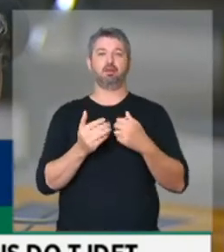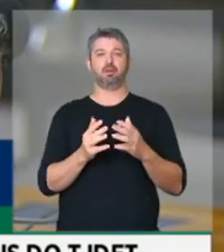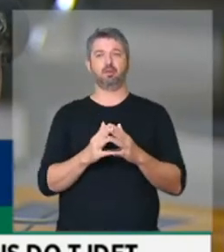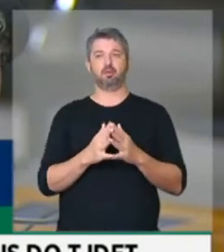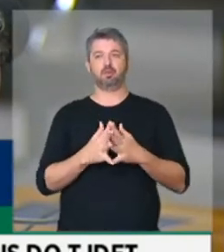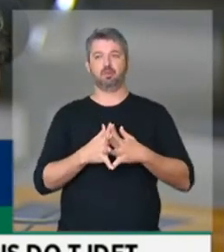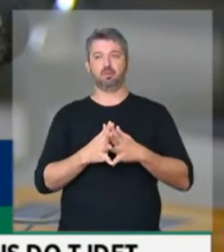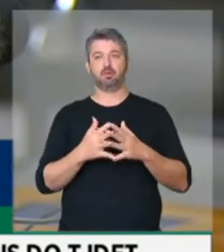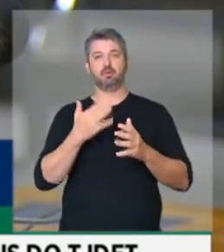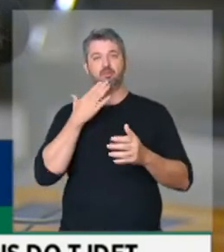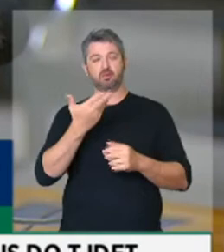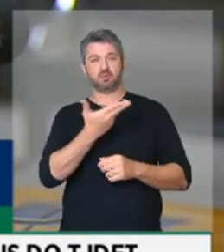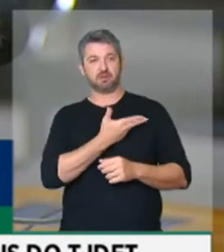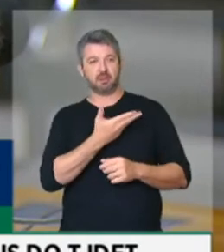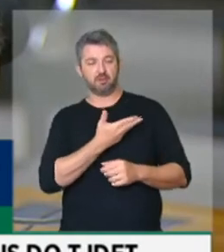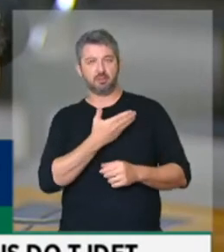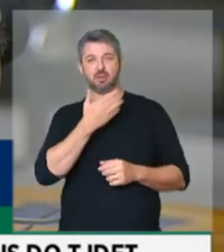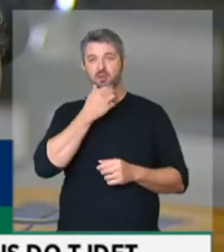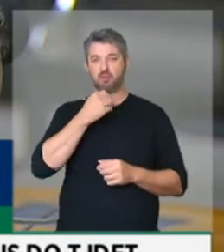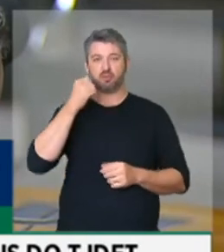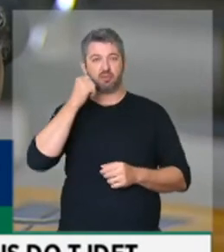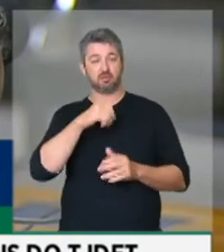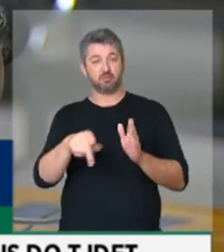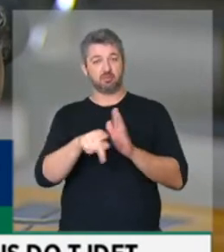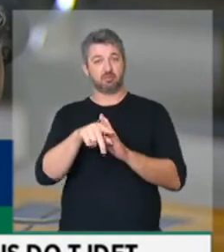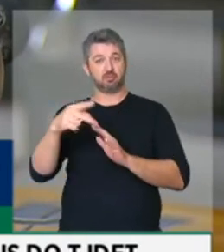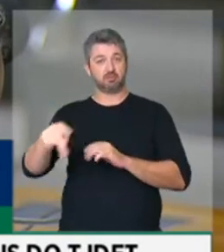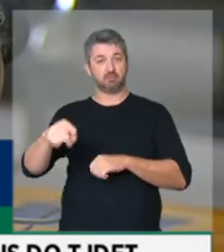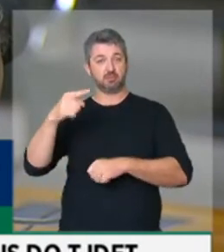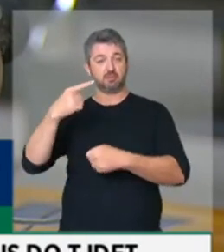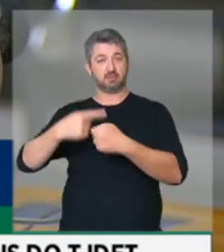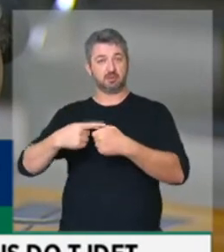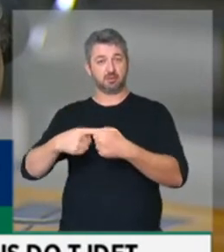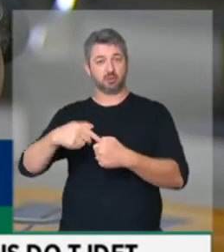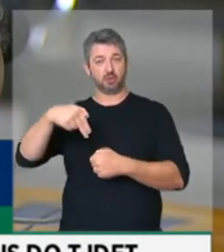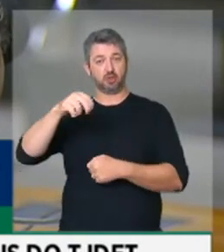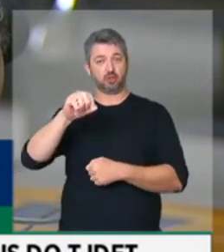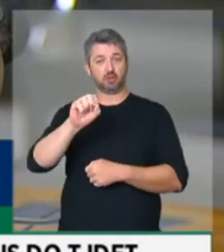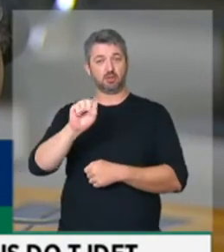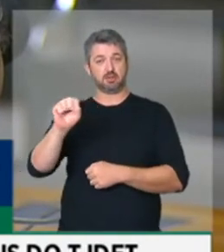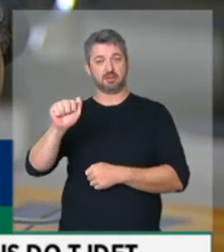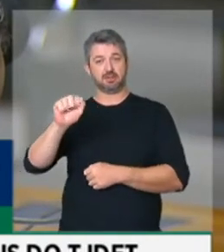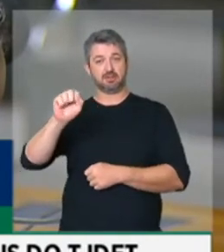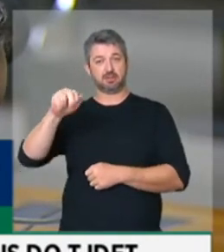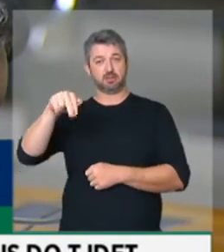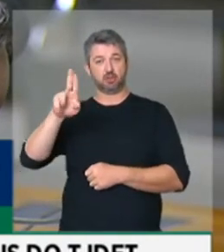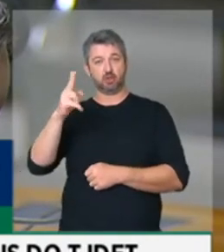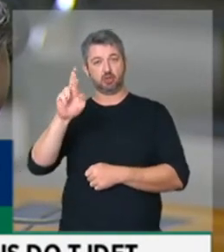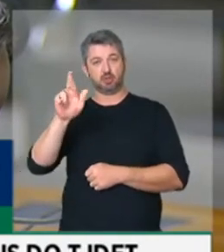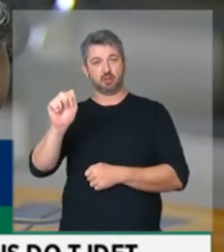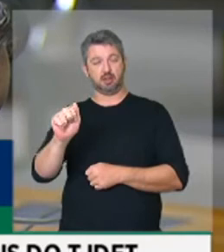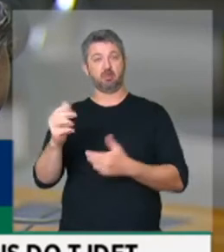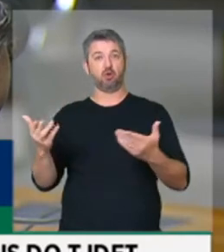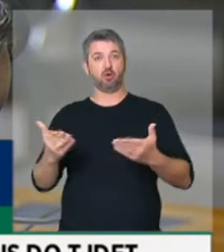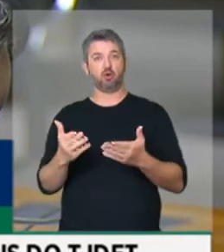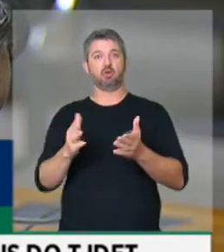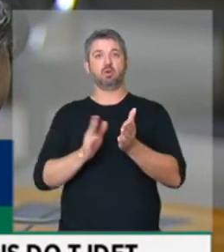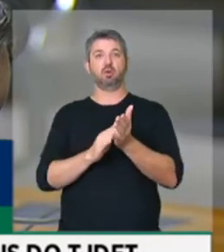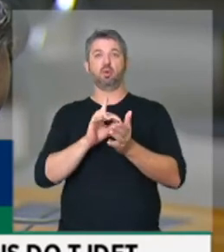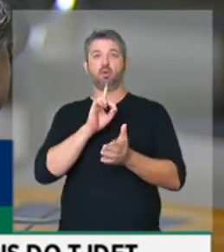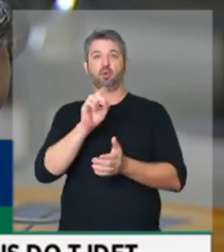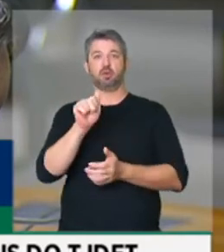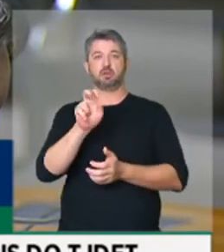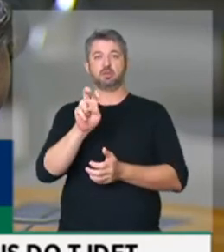aos amigos e às amigas da cidade de Nossa Senhora do Socorro, que hoje completa